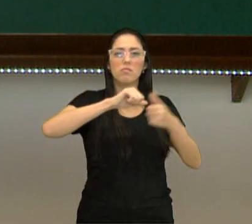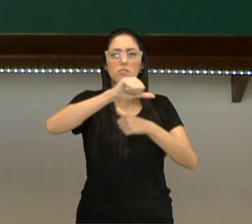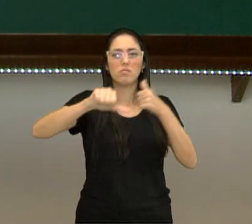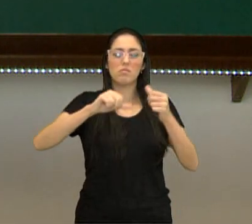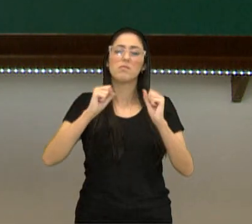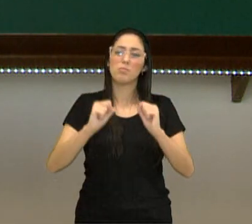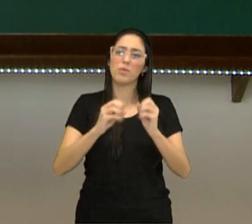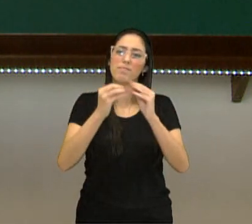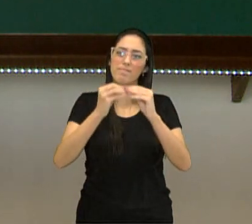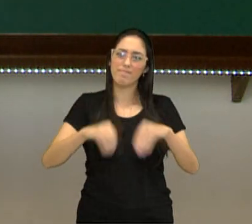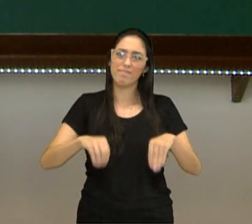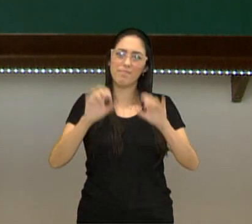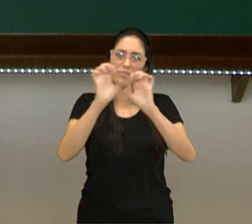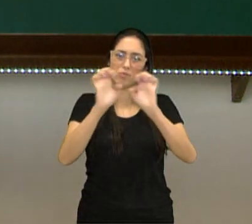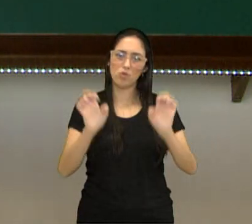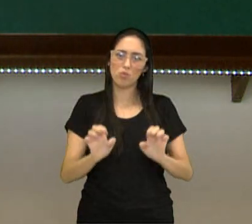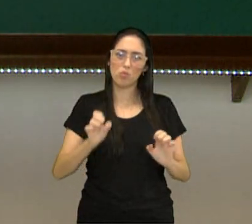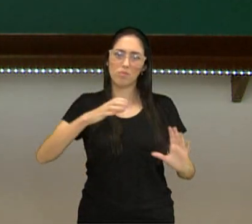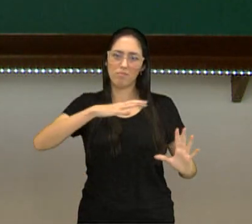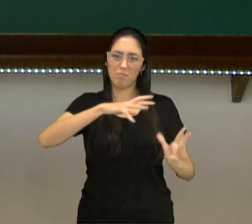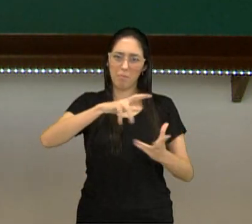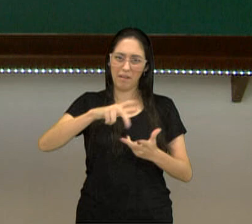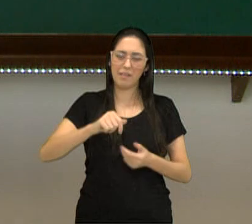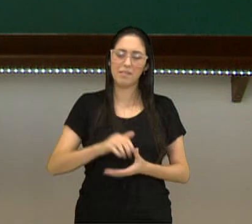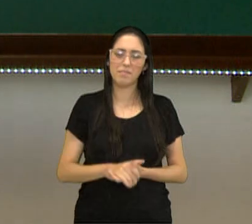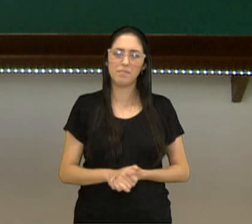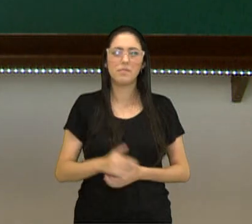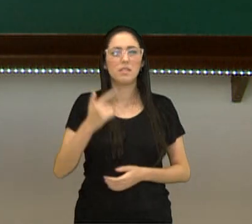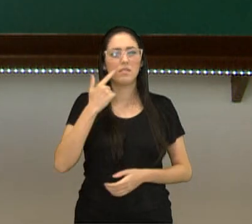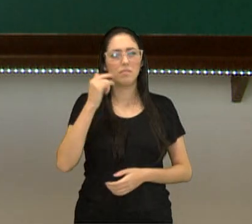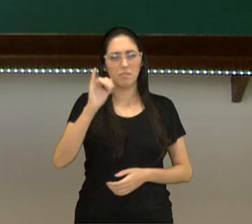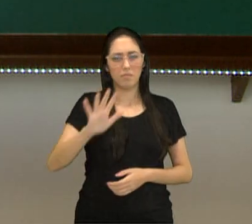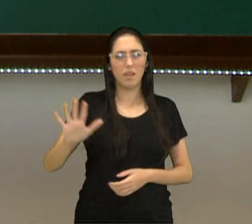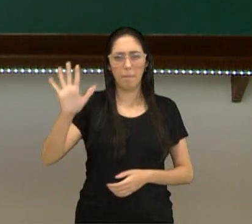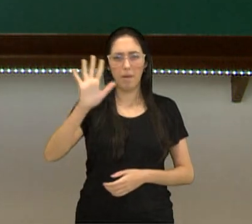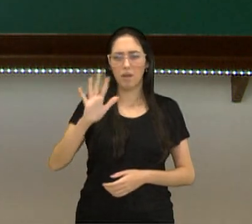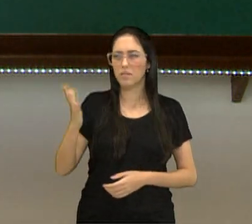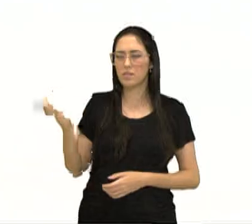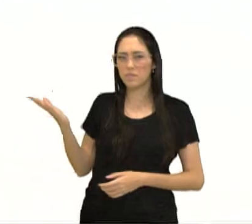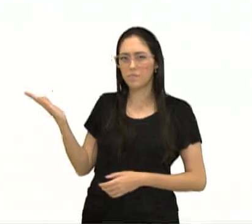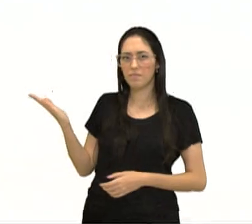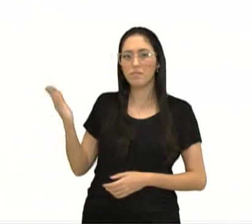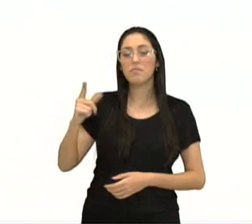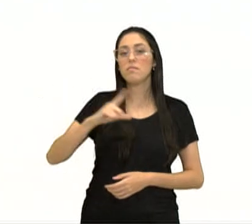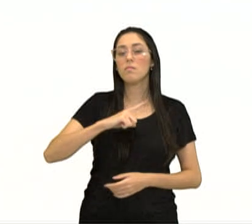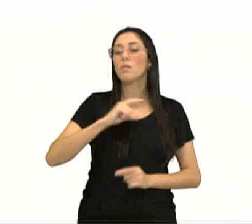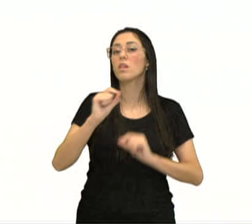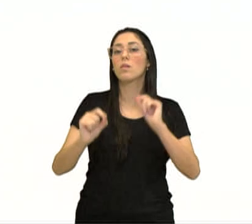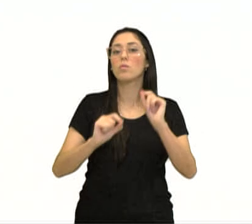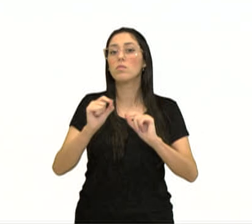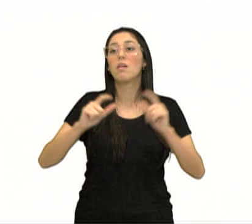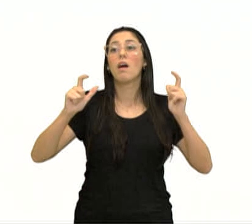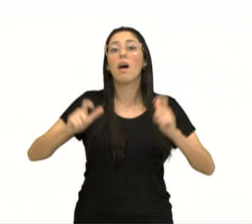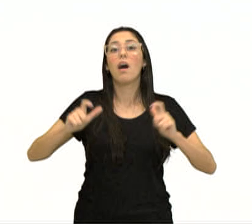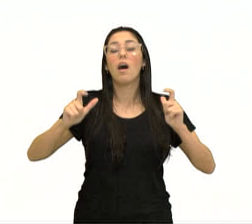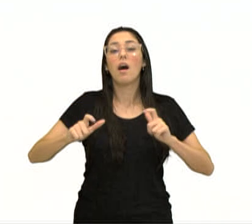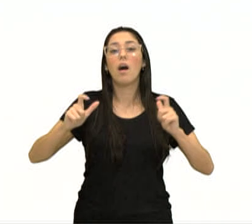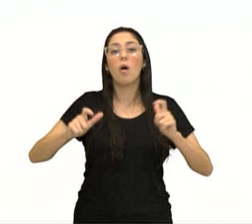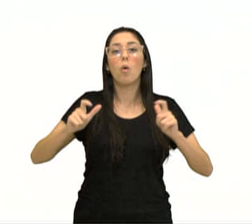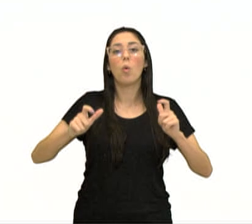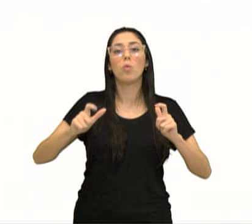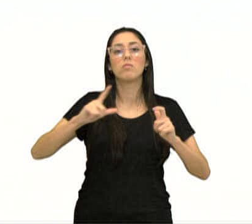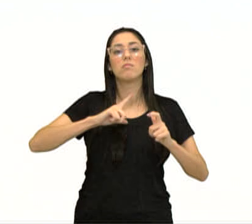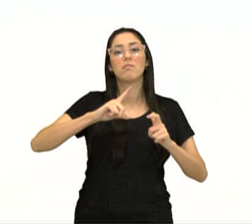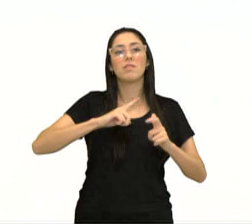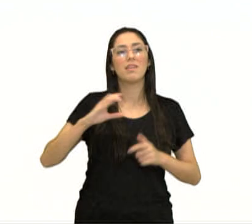estrutura do nosso planeta. E essa imagem que você vê na tela mostra justamente para você aonde que se encontravam esses